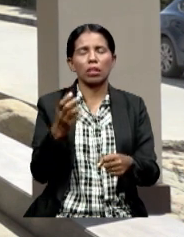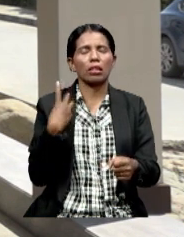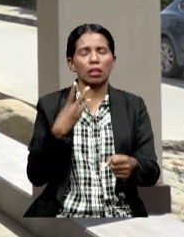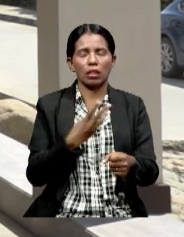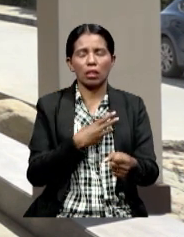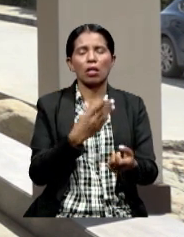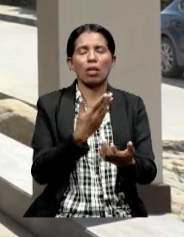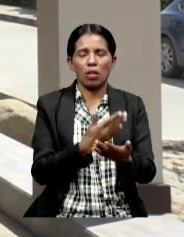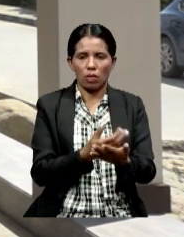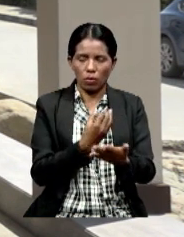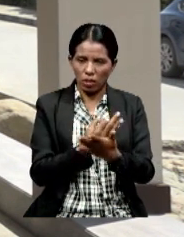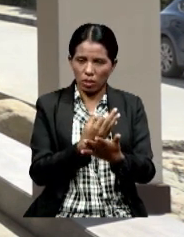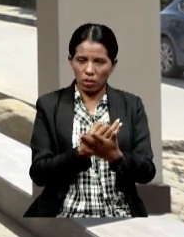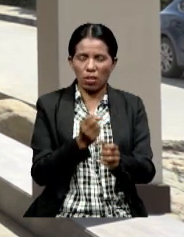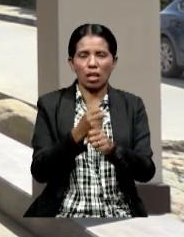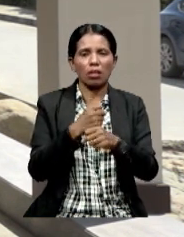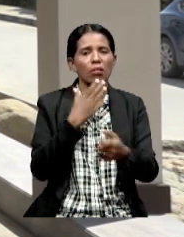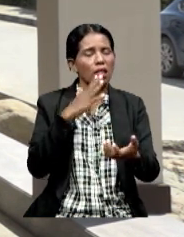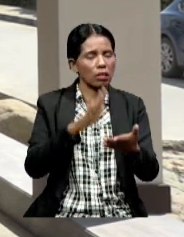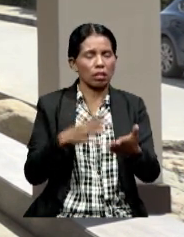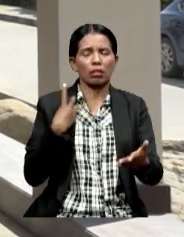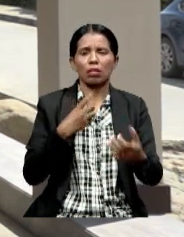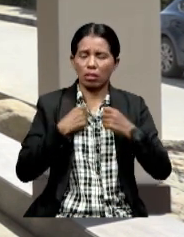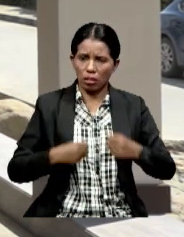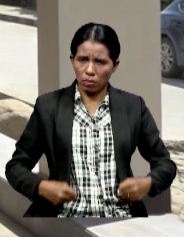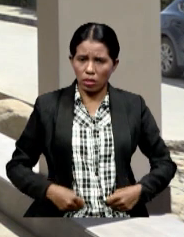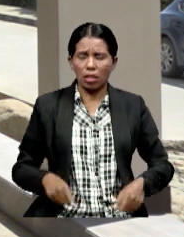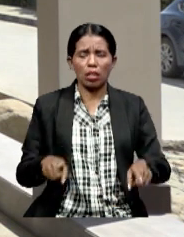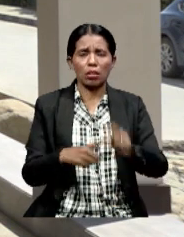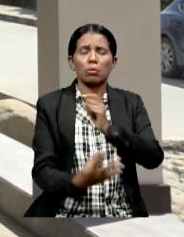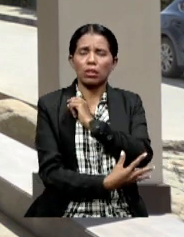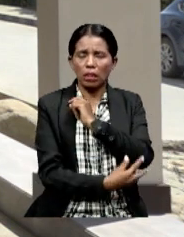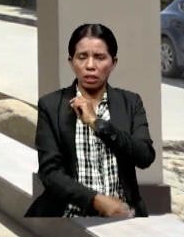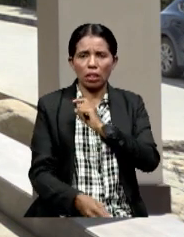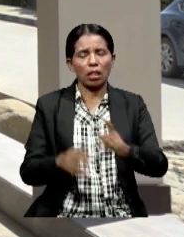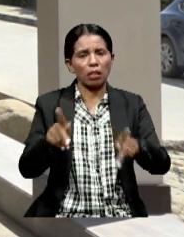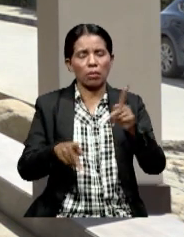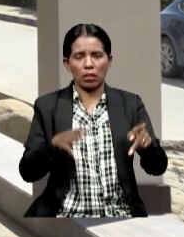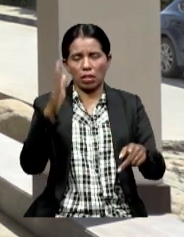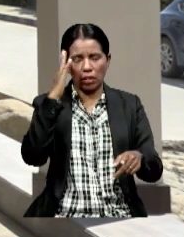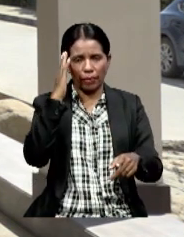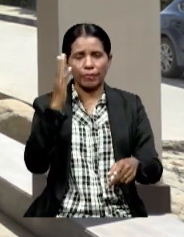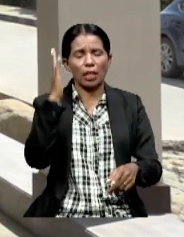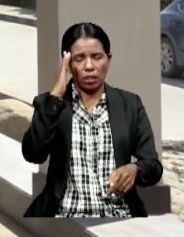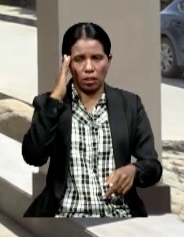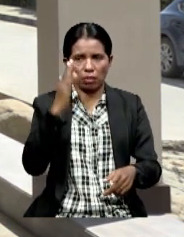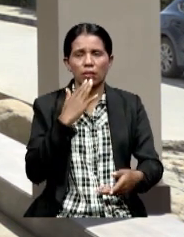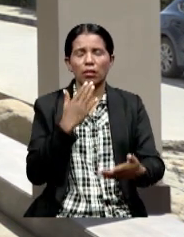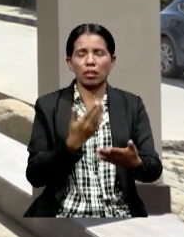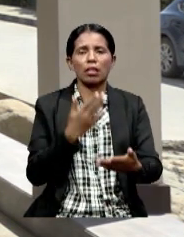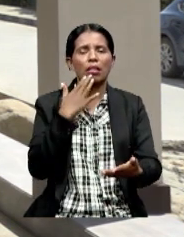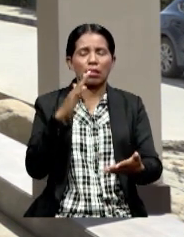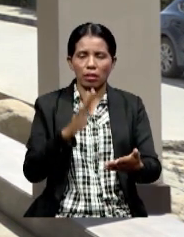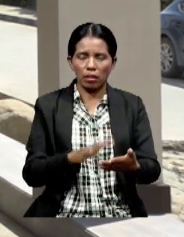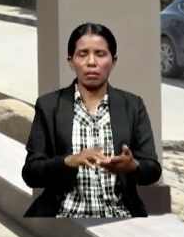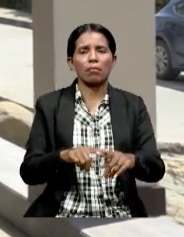a saúde. Por ser conhecimento mos problema ida, e mos tamba emane consciência rasek, né? Até nona buat ne at, mai be